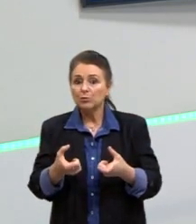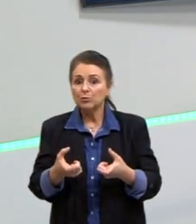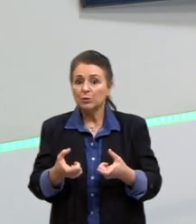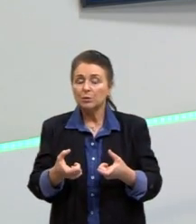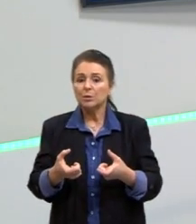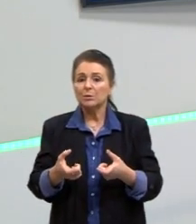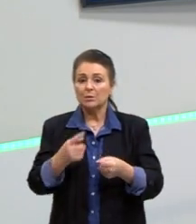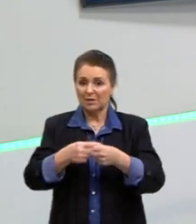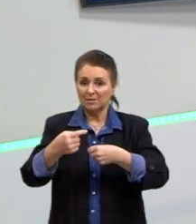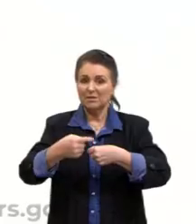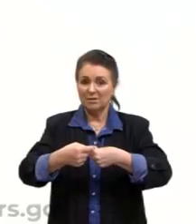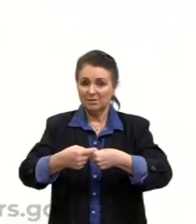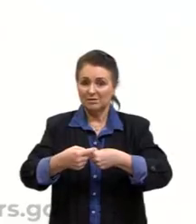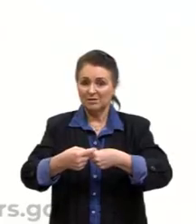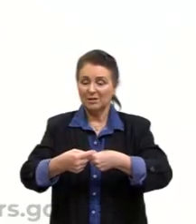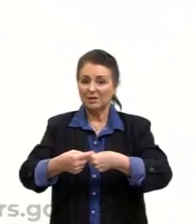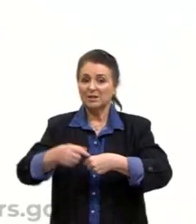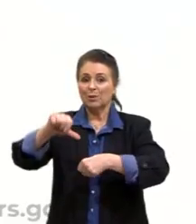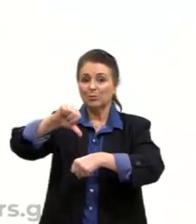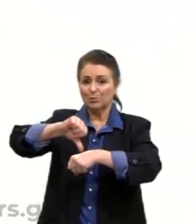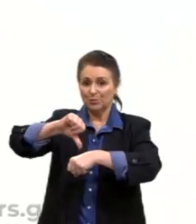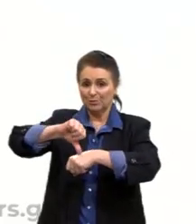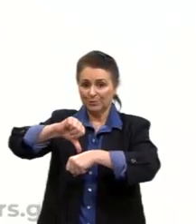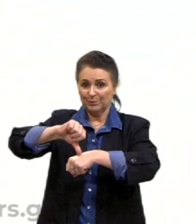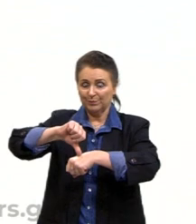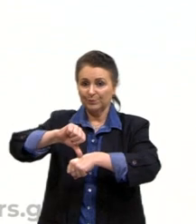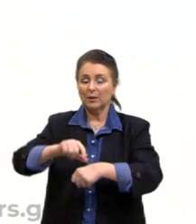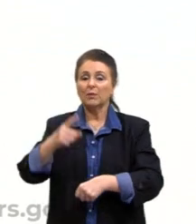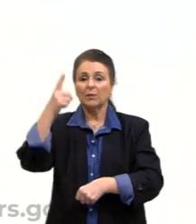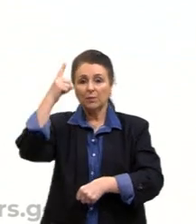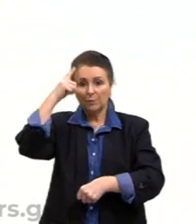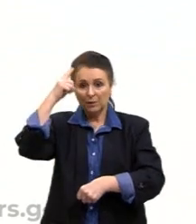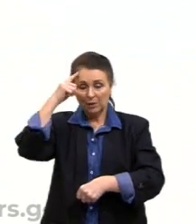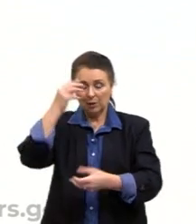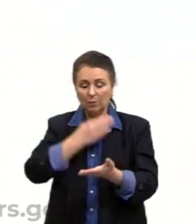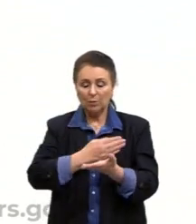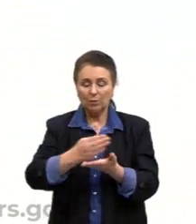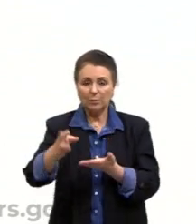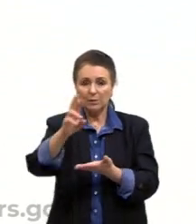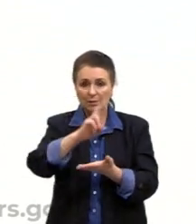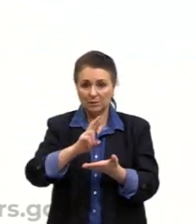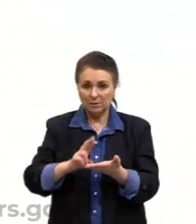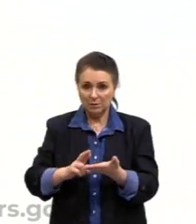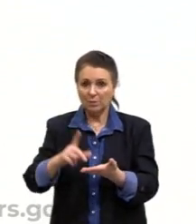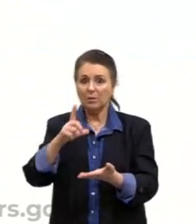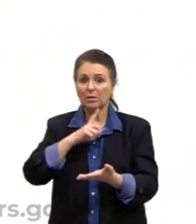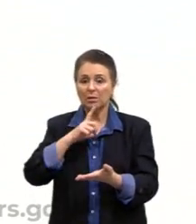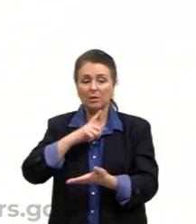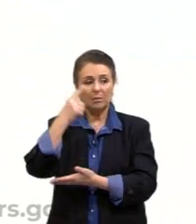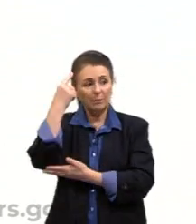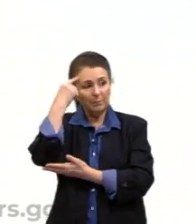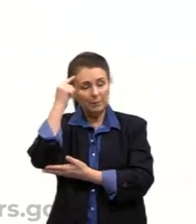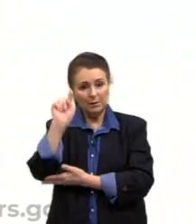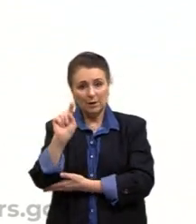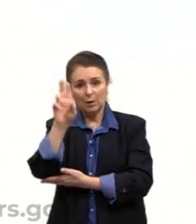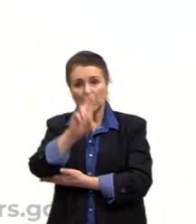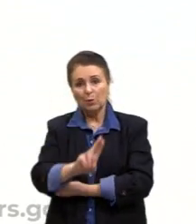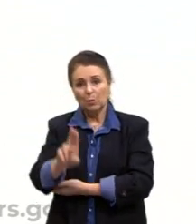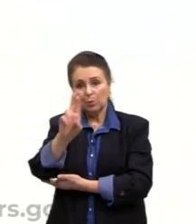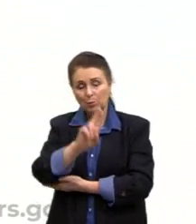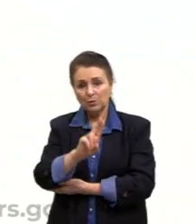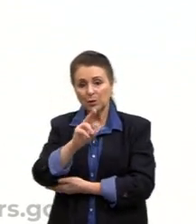Tá. Aqui, quando a gente for pensar em produzir a redação, a gente tem que pensar, usando aí os